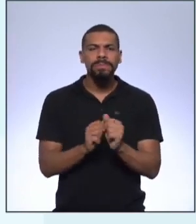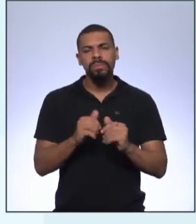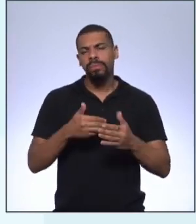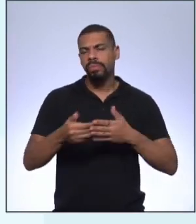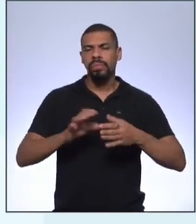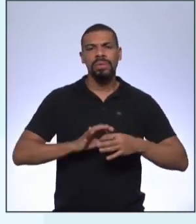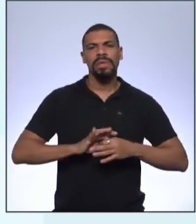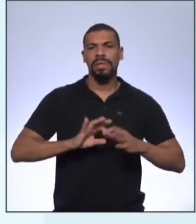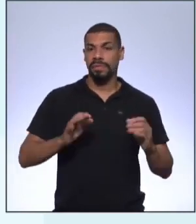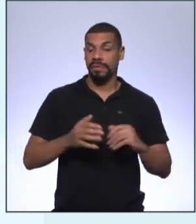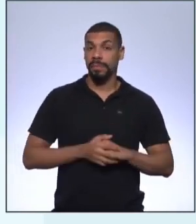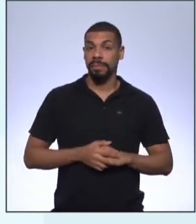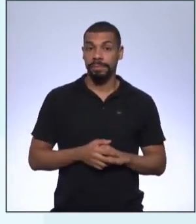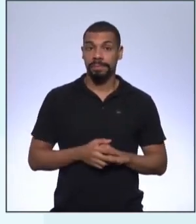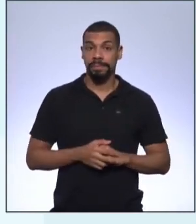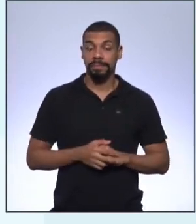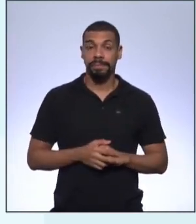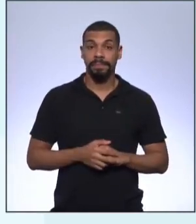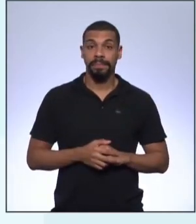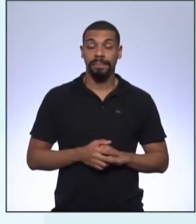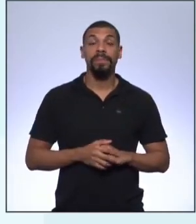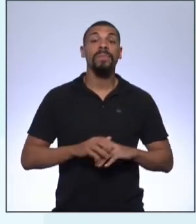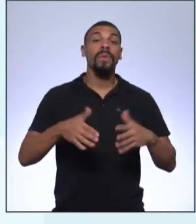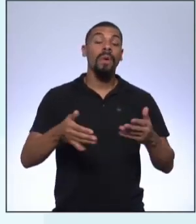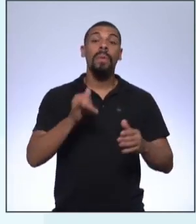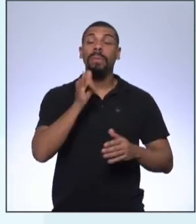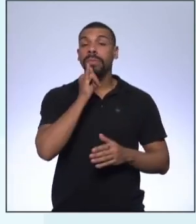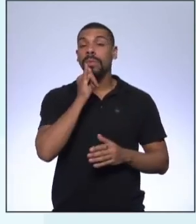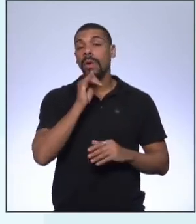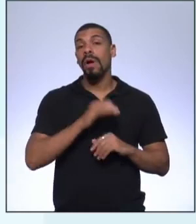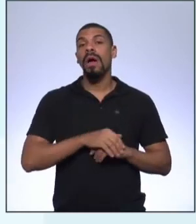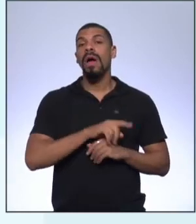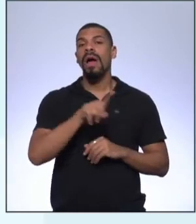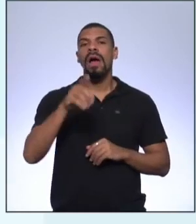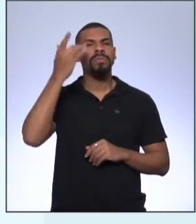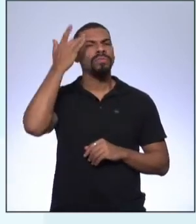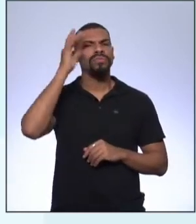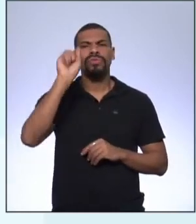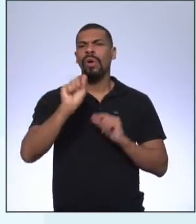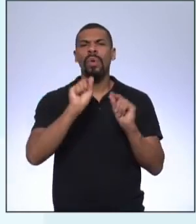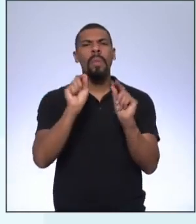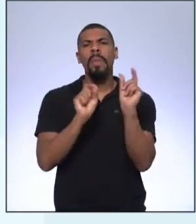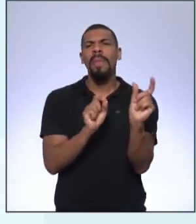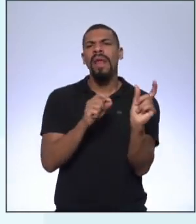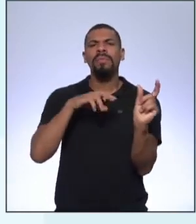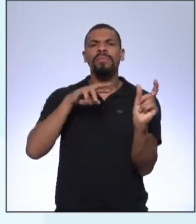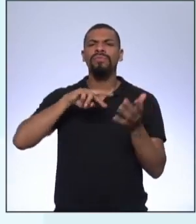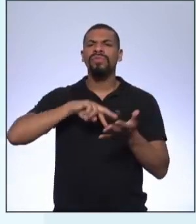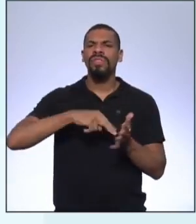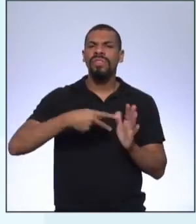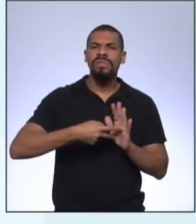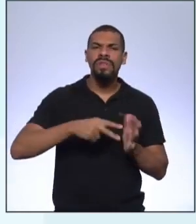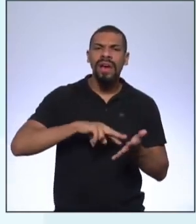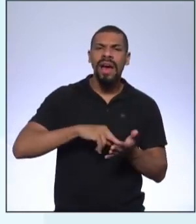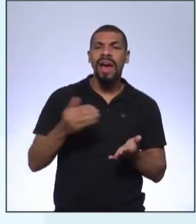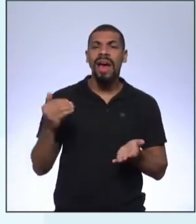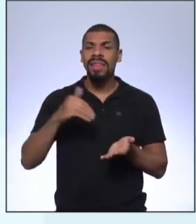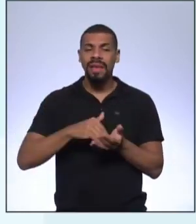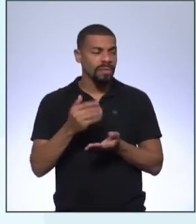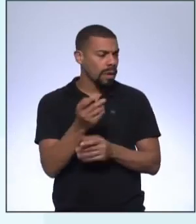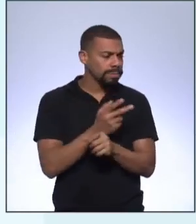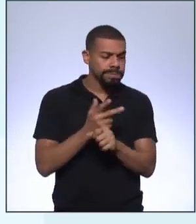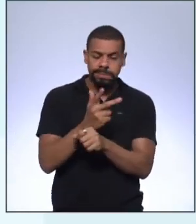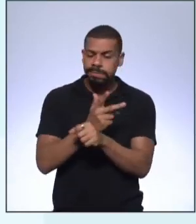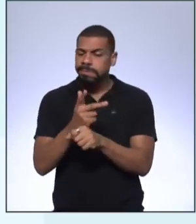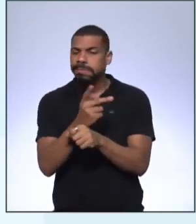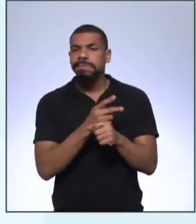você quiser com o equipamento, tá? Então, é uma da maneira também. Não sei a palavra. Até você pegar o dicionário, procurar, o